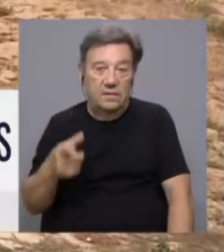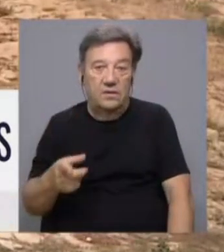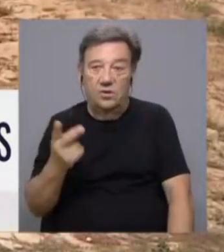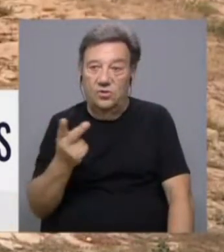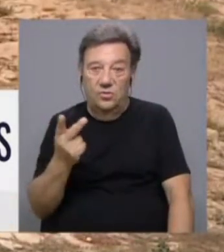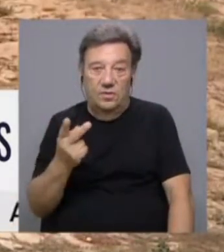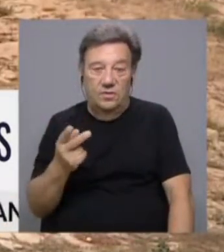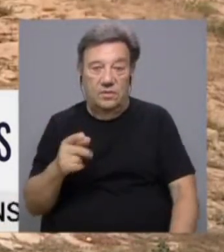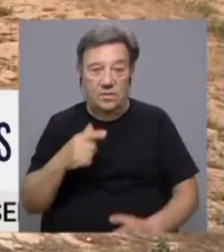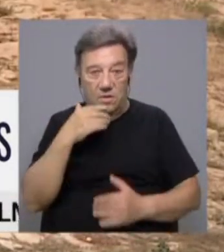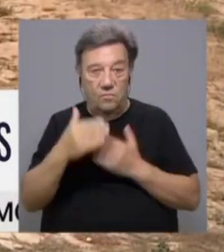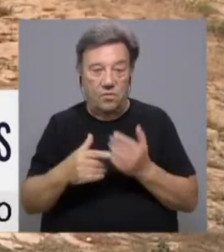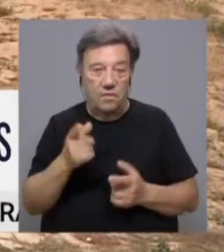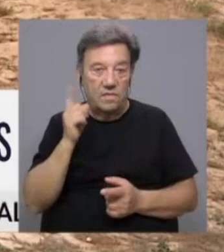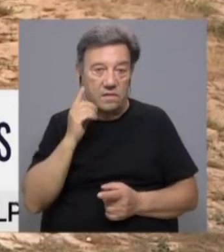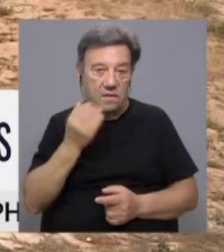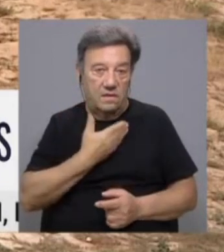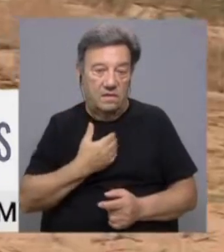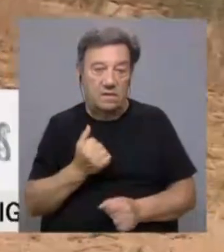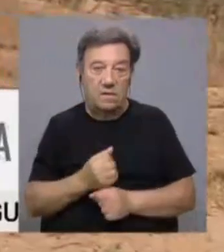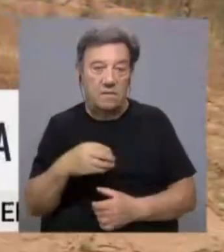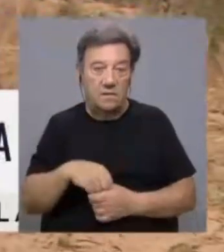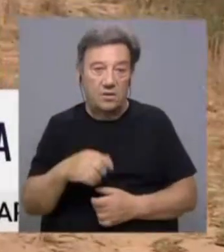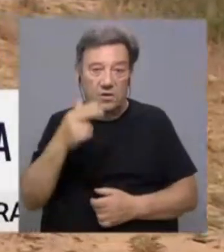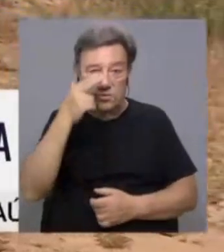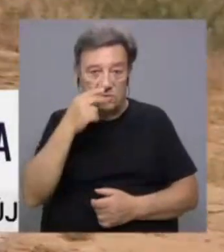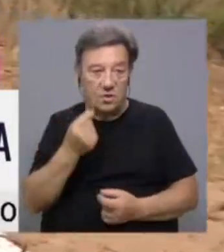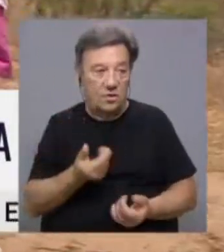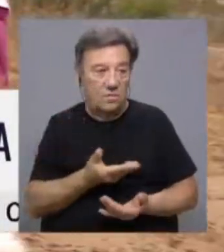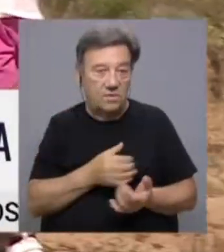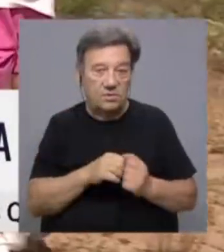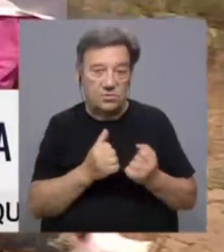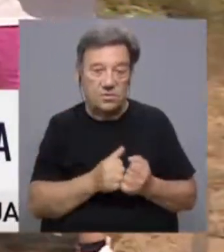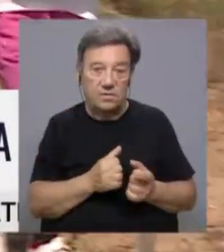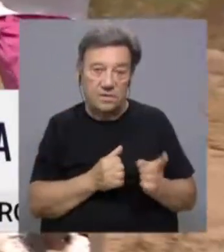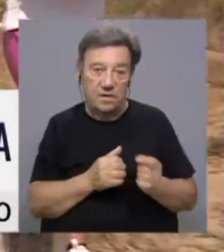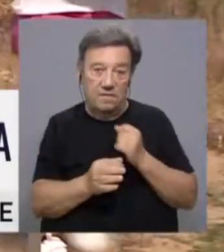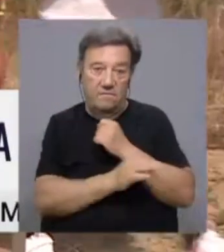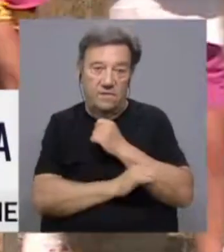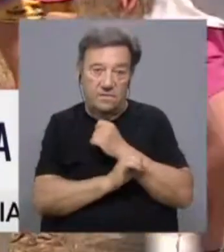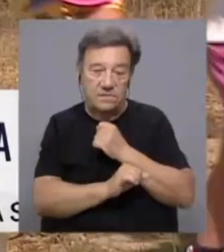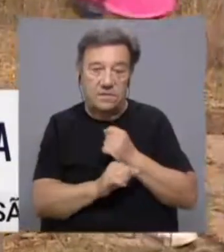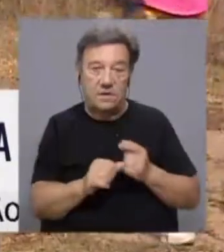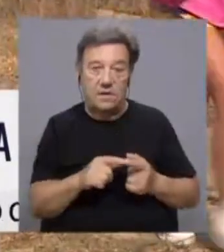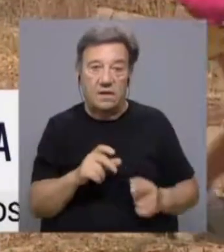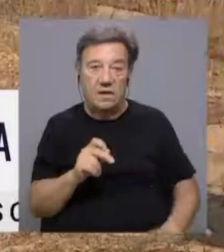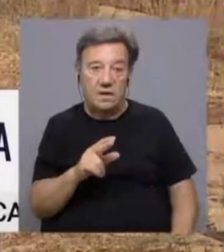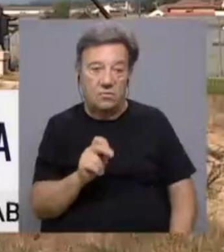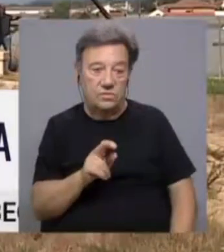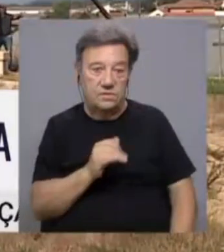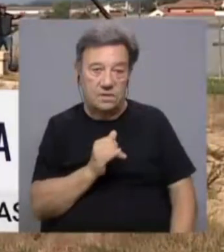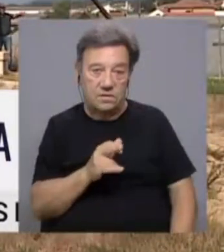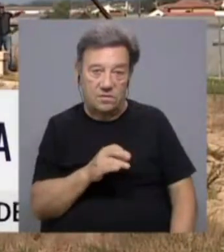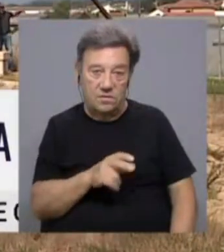dois moinhos têm data bem antiga, fazem parte da história económica e social desta freguesia da Aguçadoura e